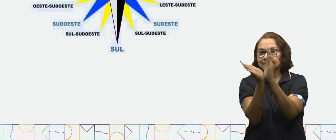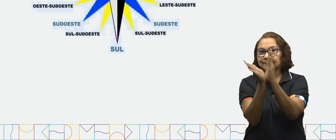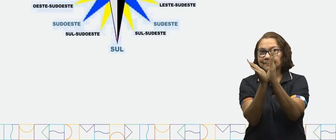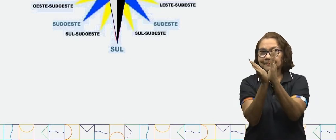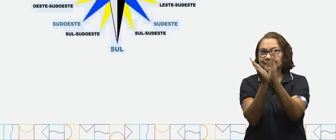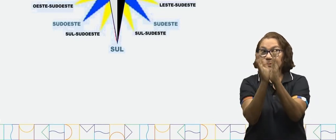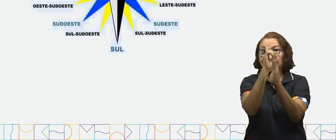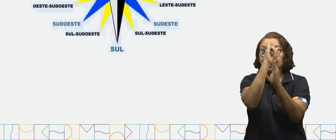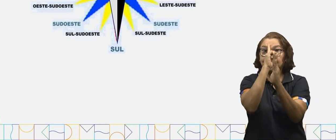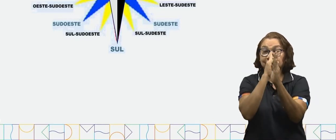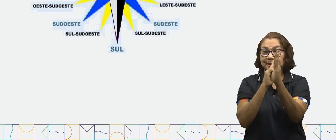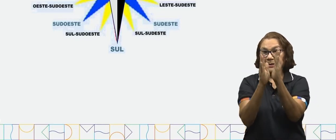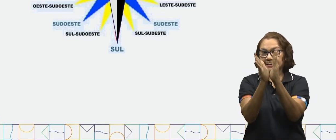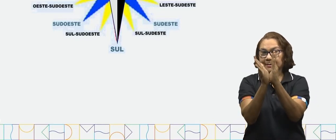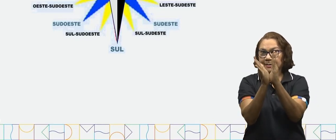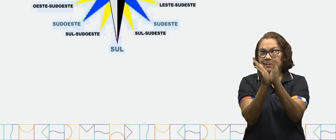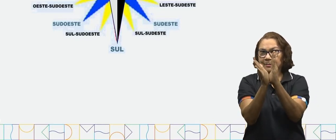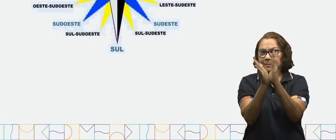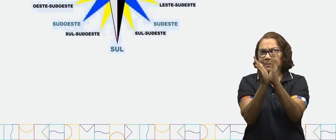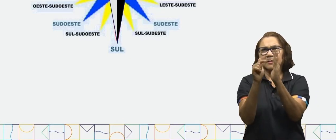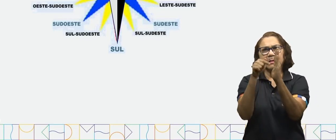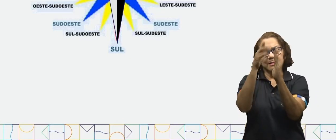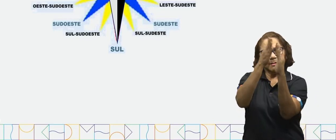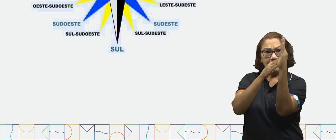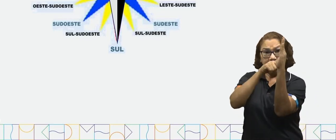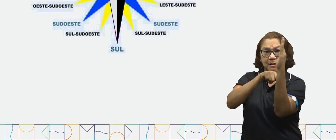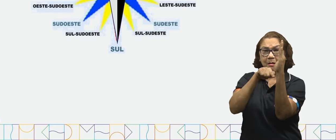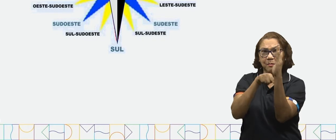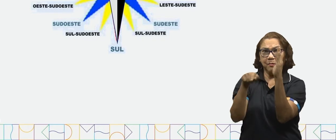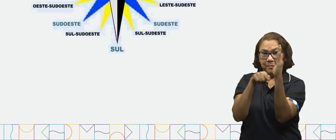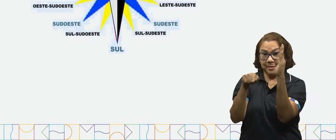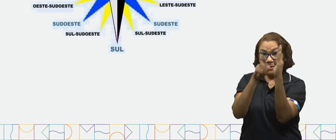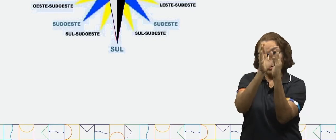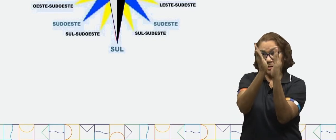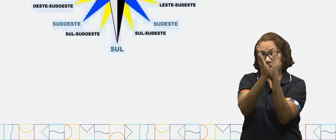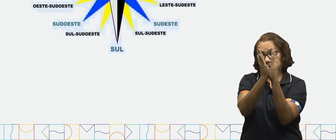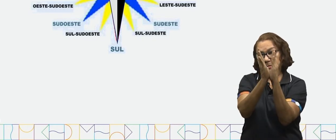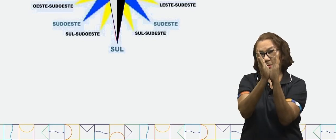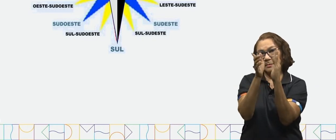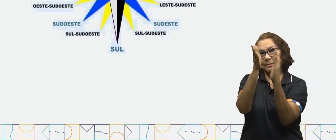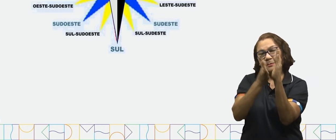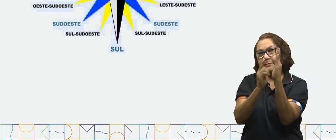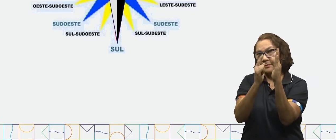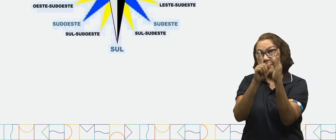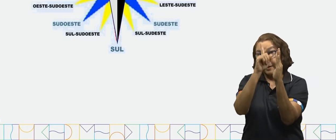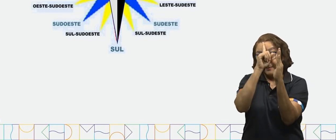contemplar a nossa Rosa dos Ventos, vamos analisar os pontos subcolaterais.